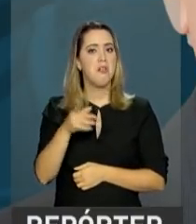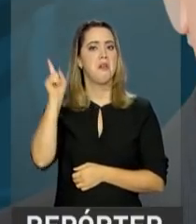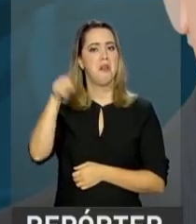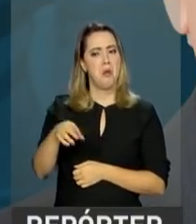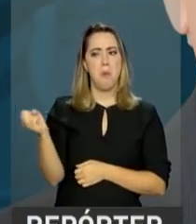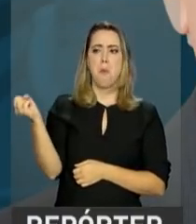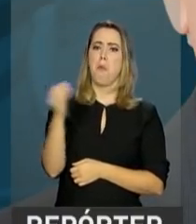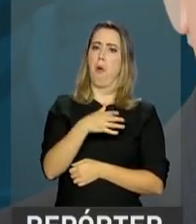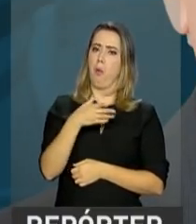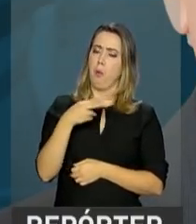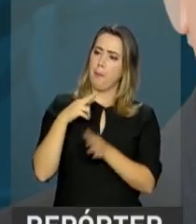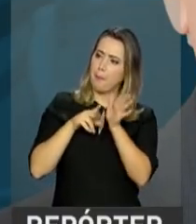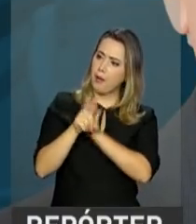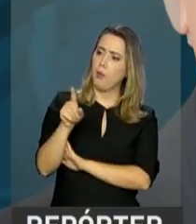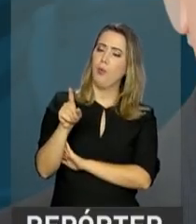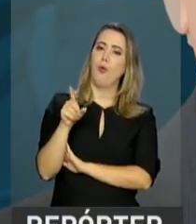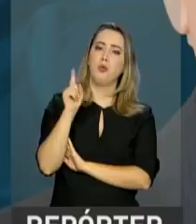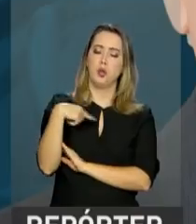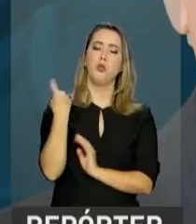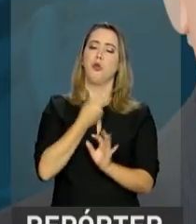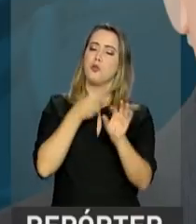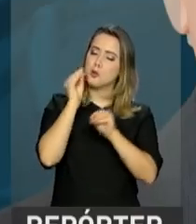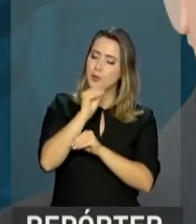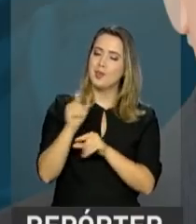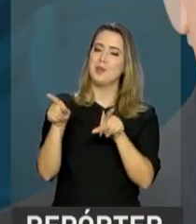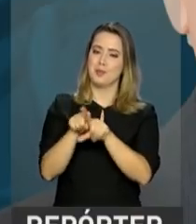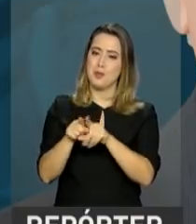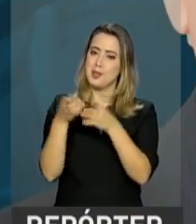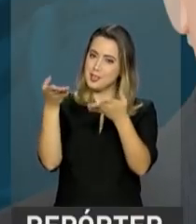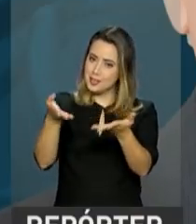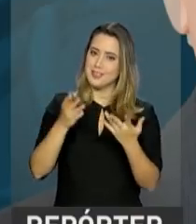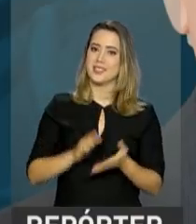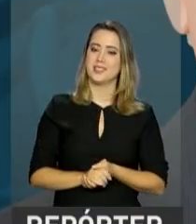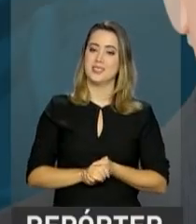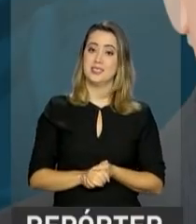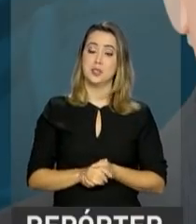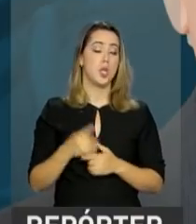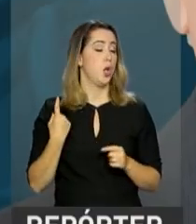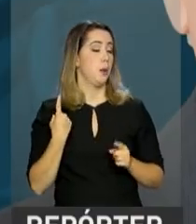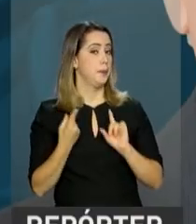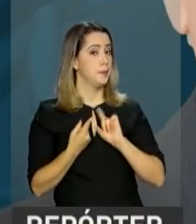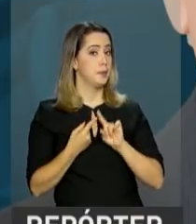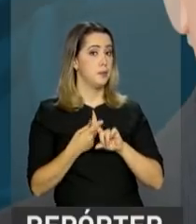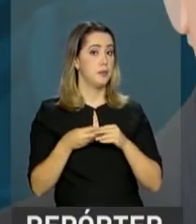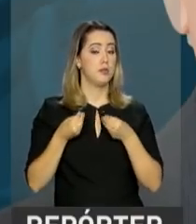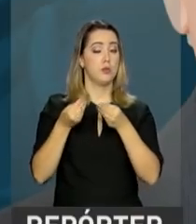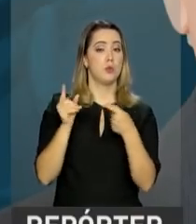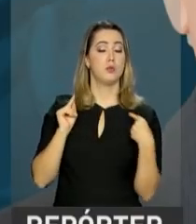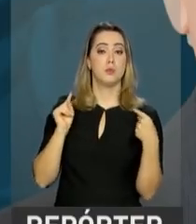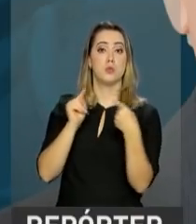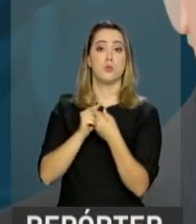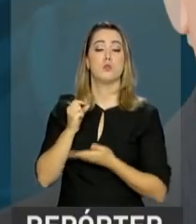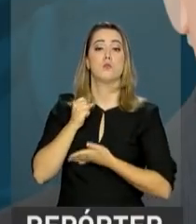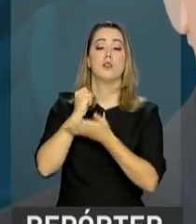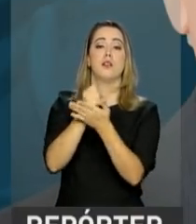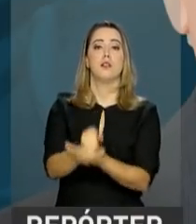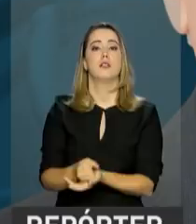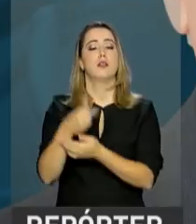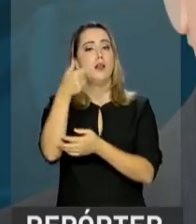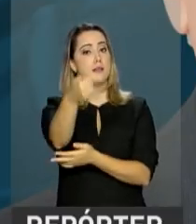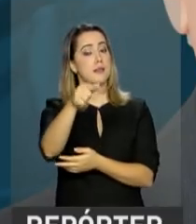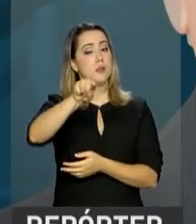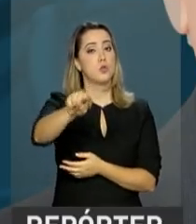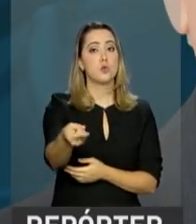a pergunta é muito oportuna porque nós cuidamos disso o que nós fizemos primeiro nós temos a meta de entregar essa 7 mil